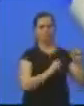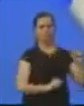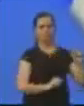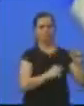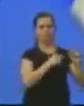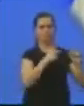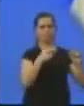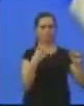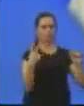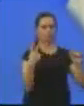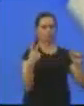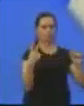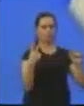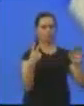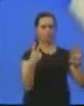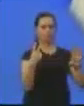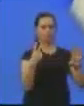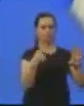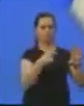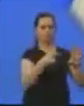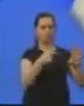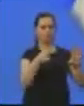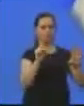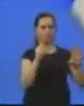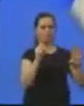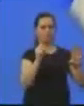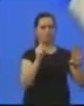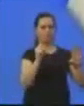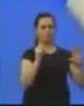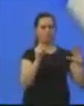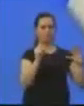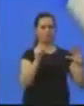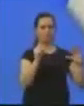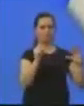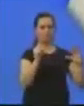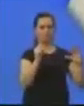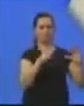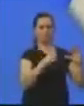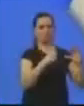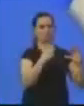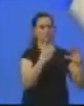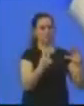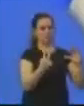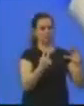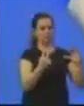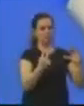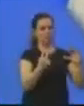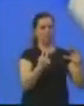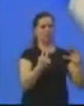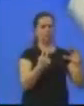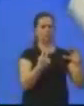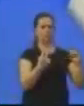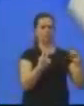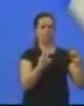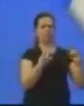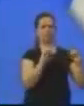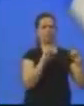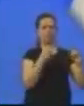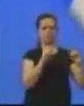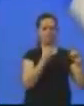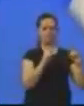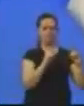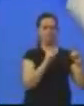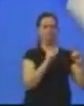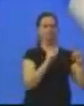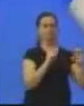A, menos 2. Alternativa B, menos 8. Alternativa C, 2. Alternativa D,